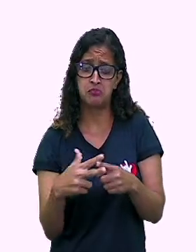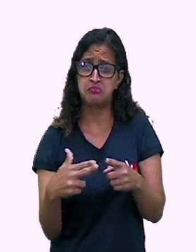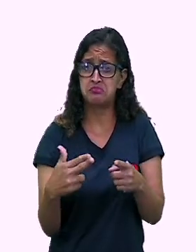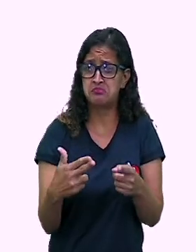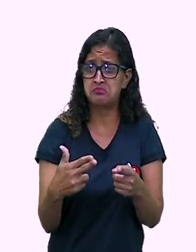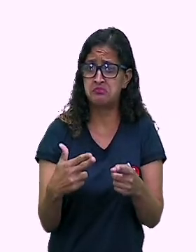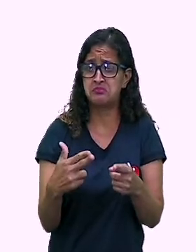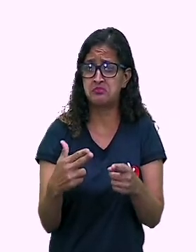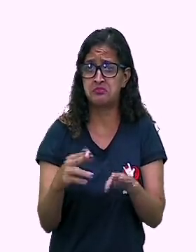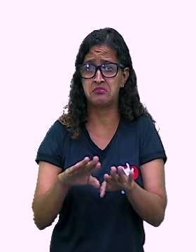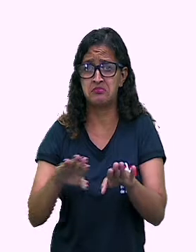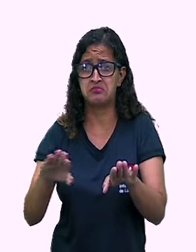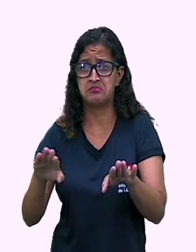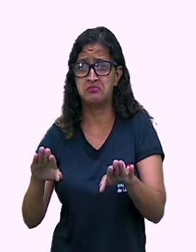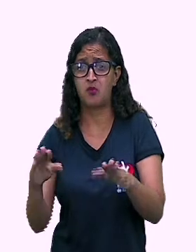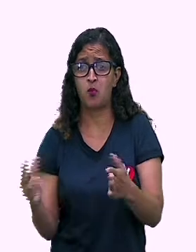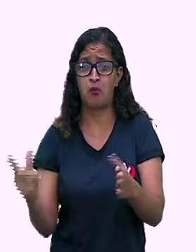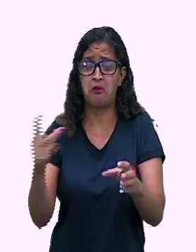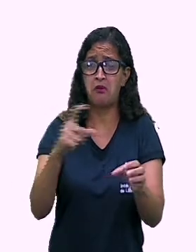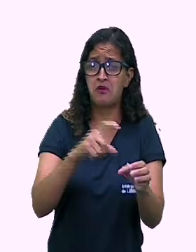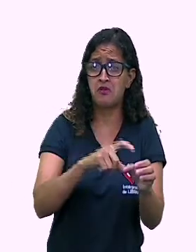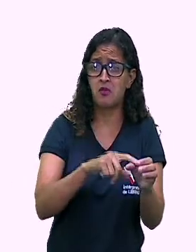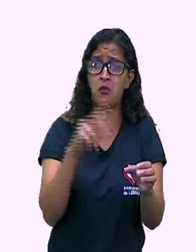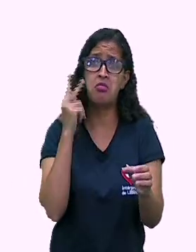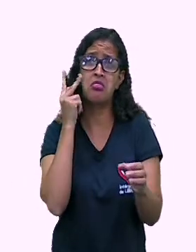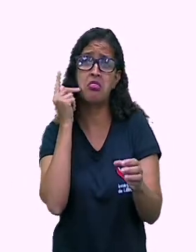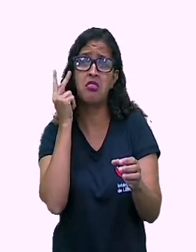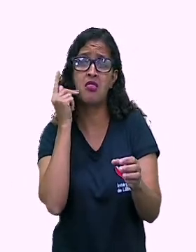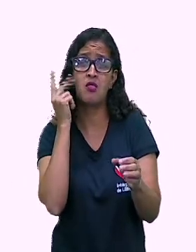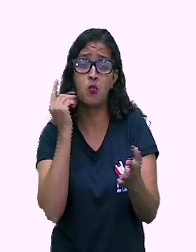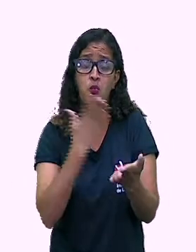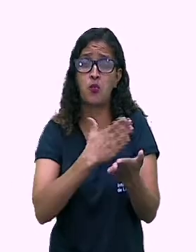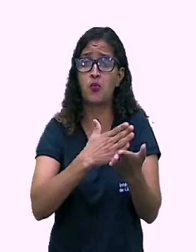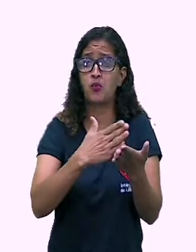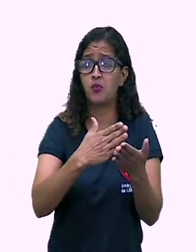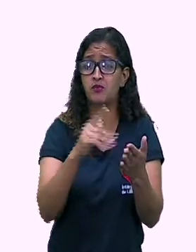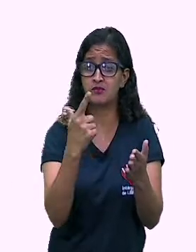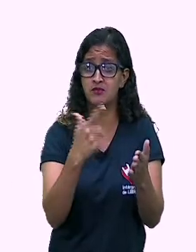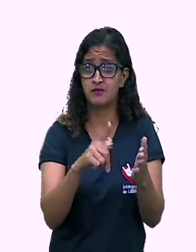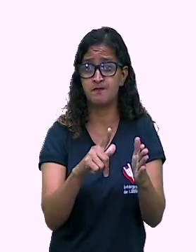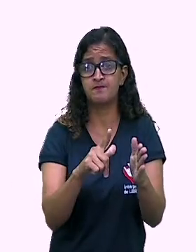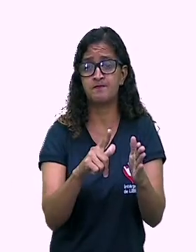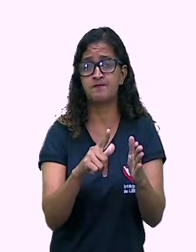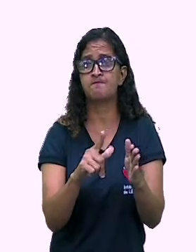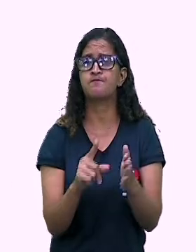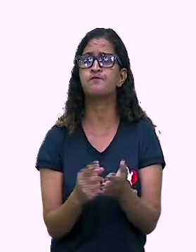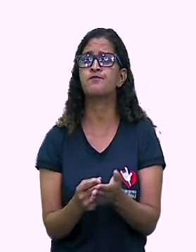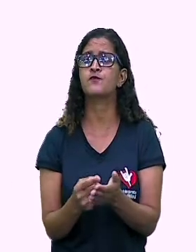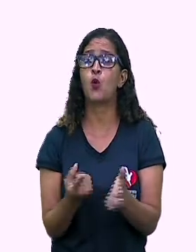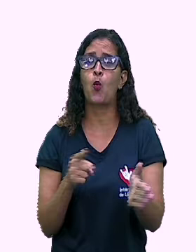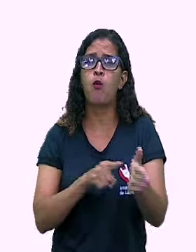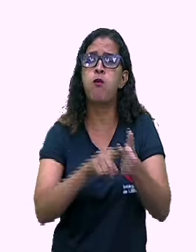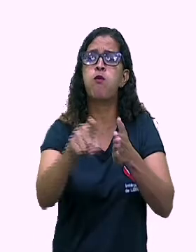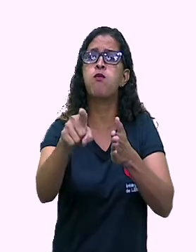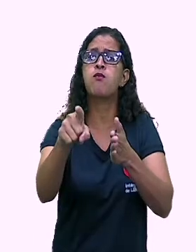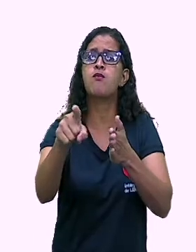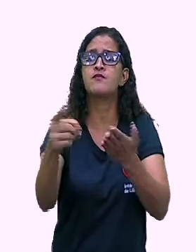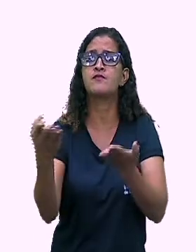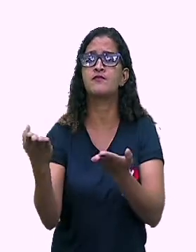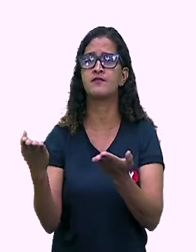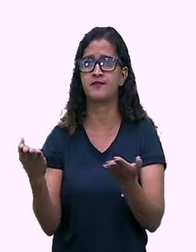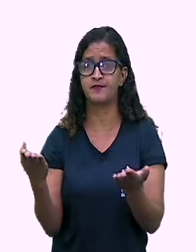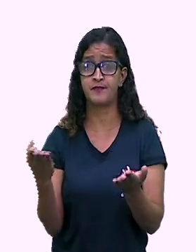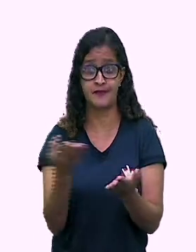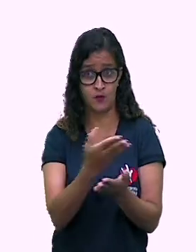reverter isso aí? Voltar ao estado inicial? São perguntas que eu te faço para